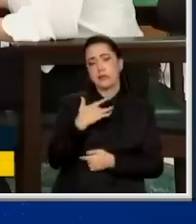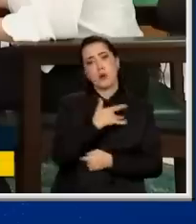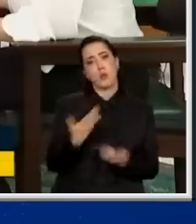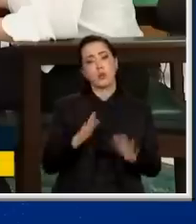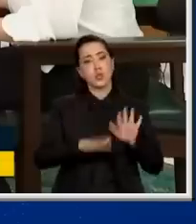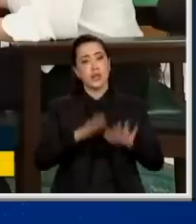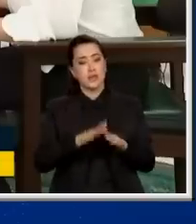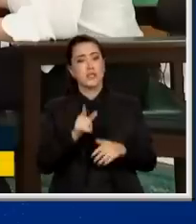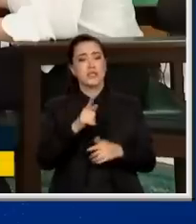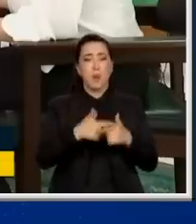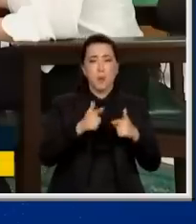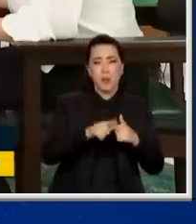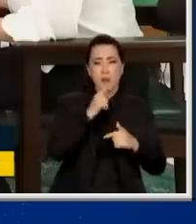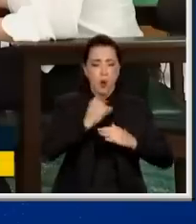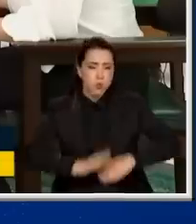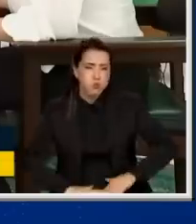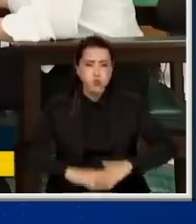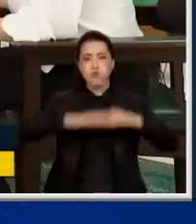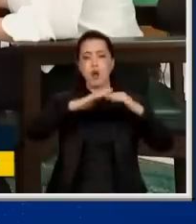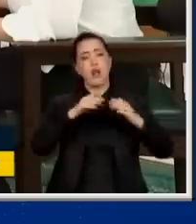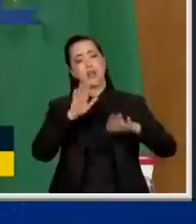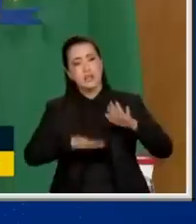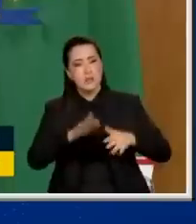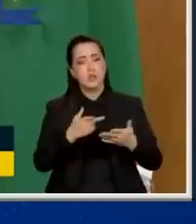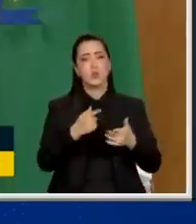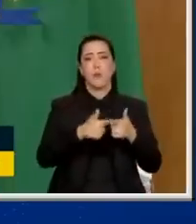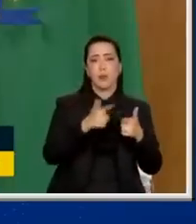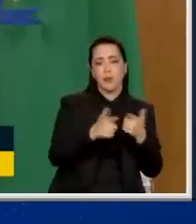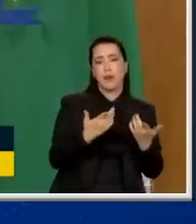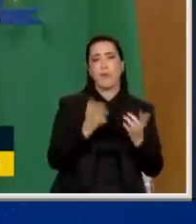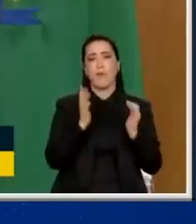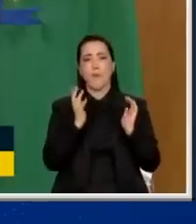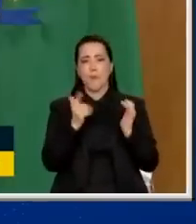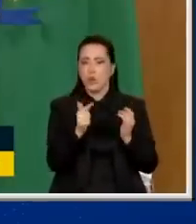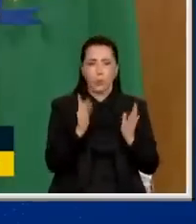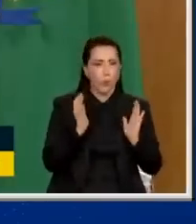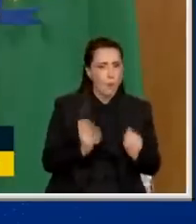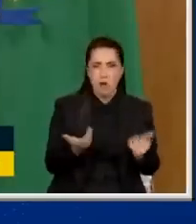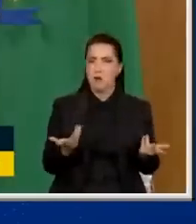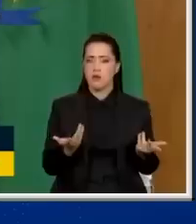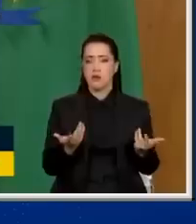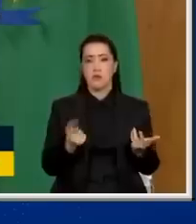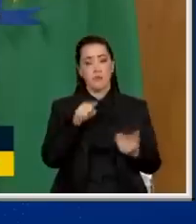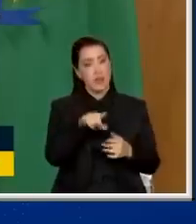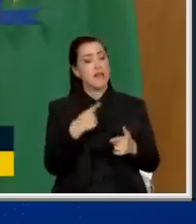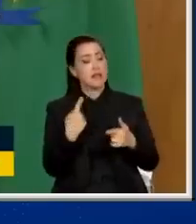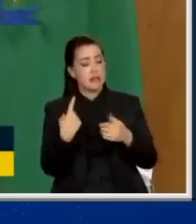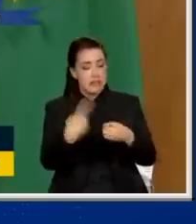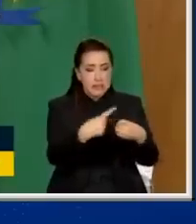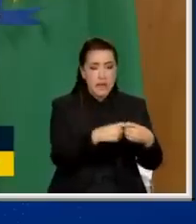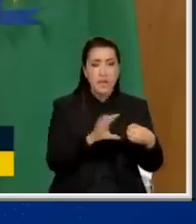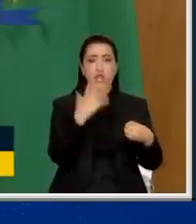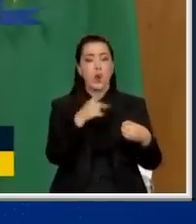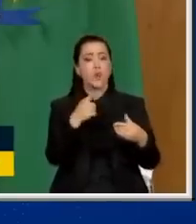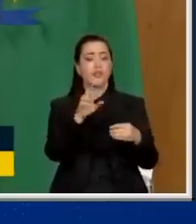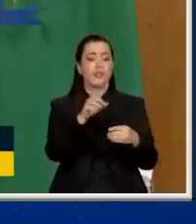essa eu sugiro a seguinte experiência eu sugiro que a gente vai aos Estados Unidos e Diga